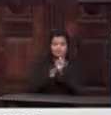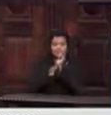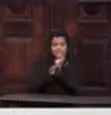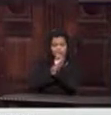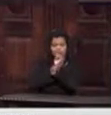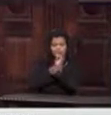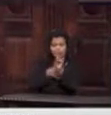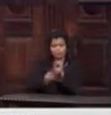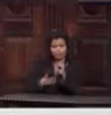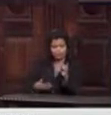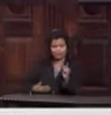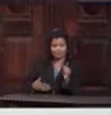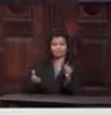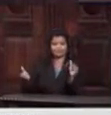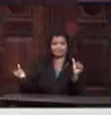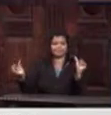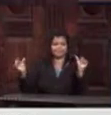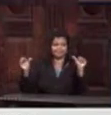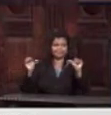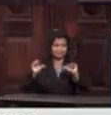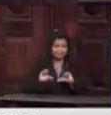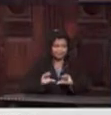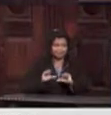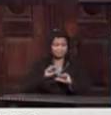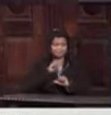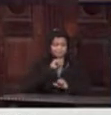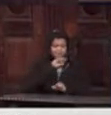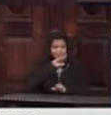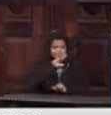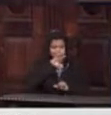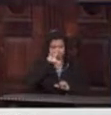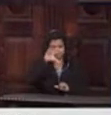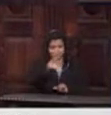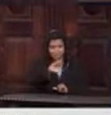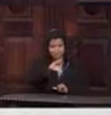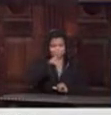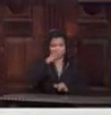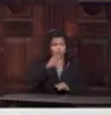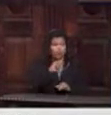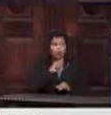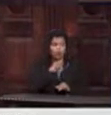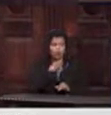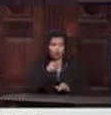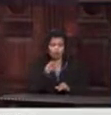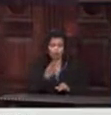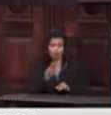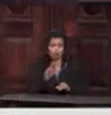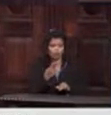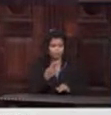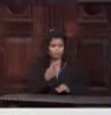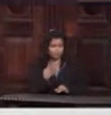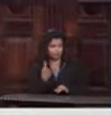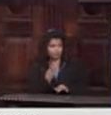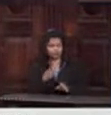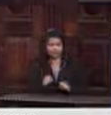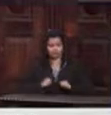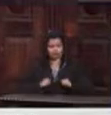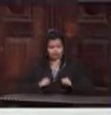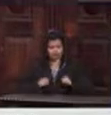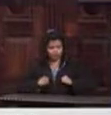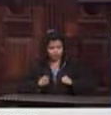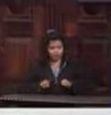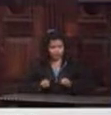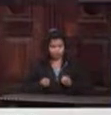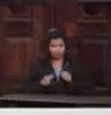pela educação pública. Ou a gente, de vez e em definitivo, impunha essa bandeira e vamos fazer aquilo que